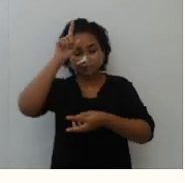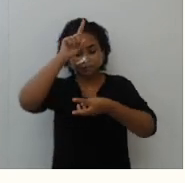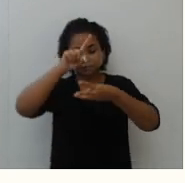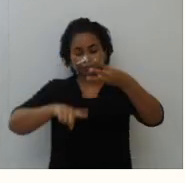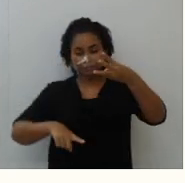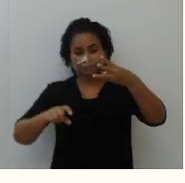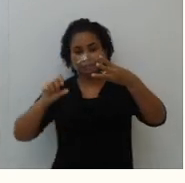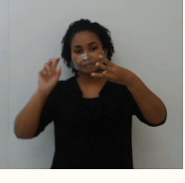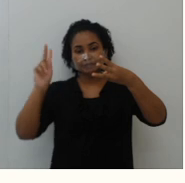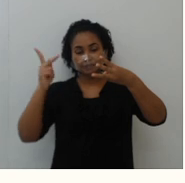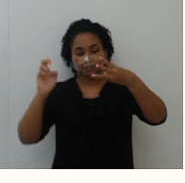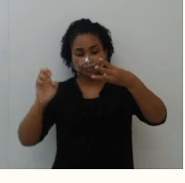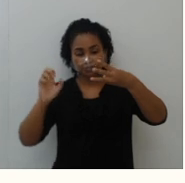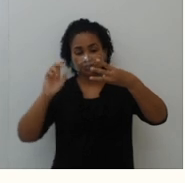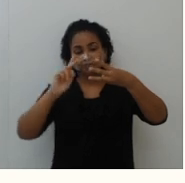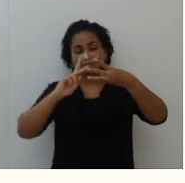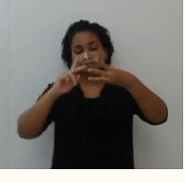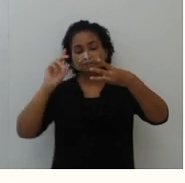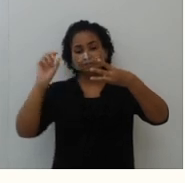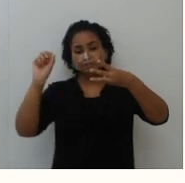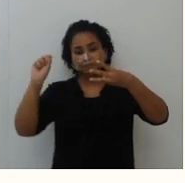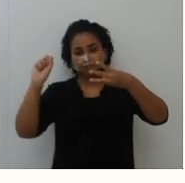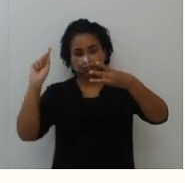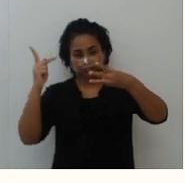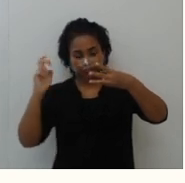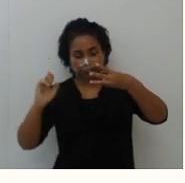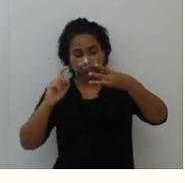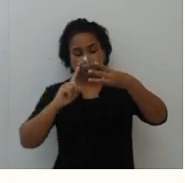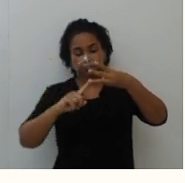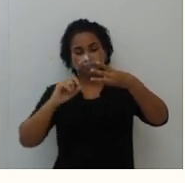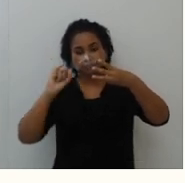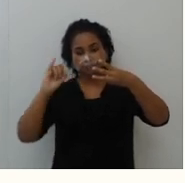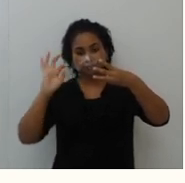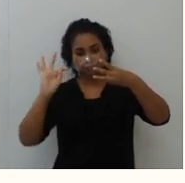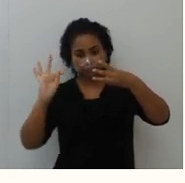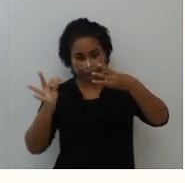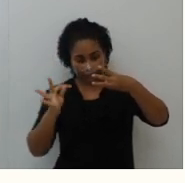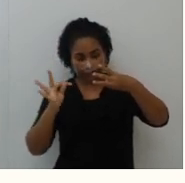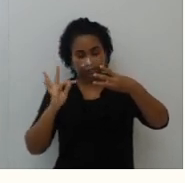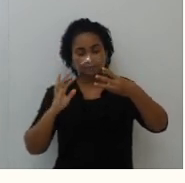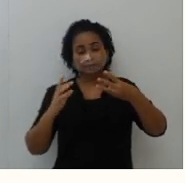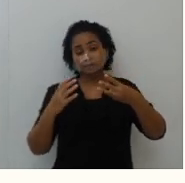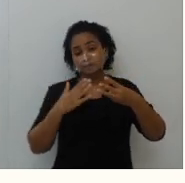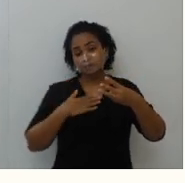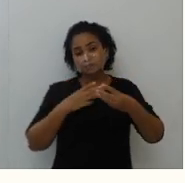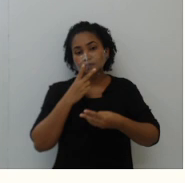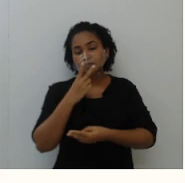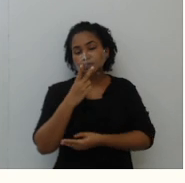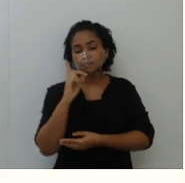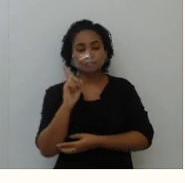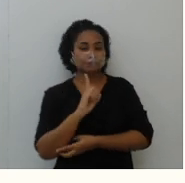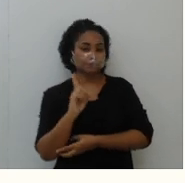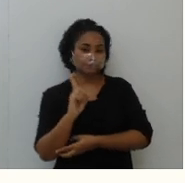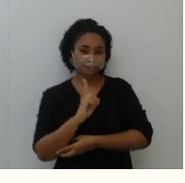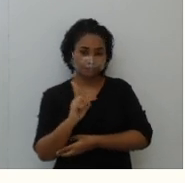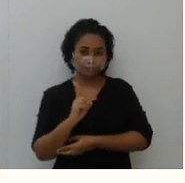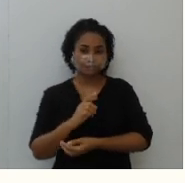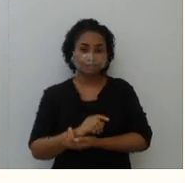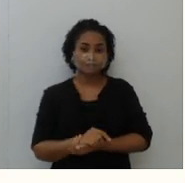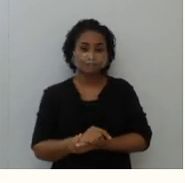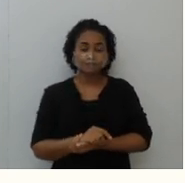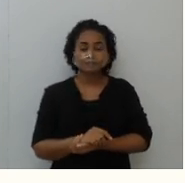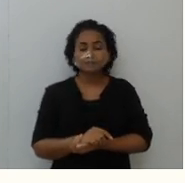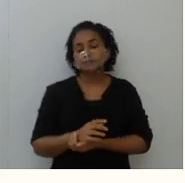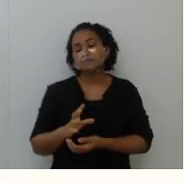ter que usar o verbo auxiliar does. I don't smoke. Eu não fumo. Do you like